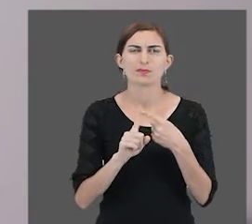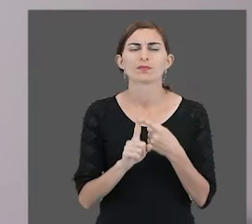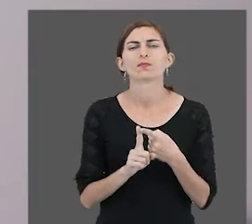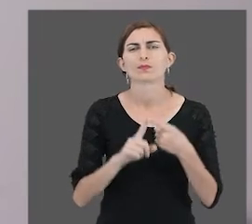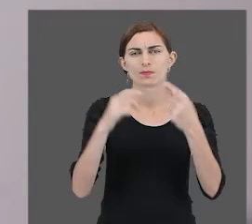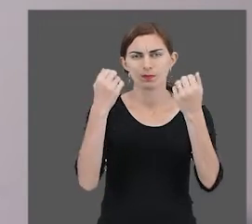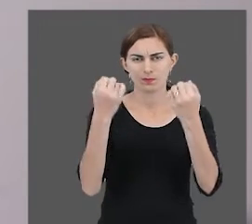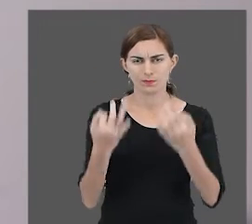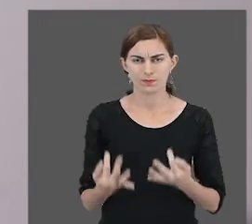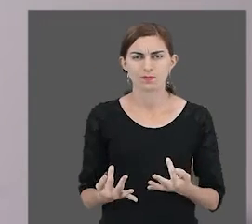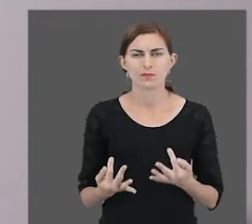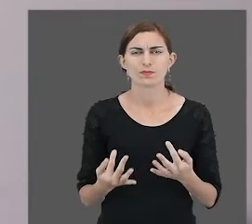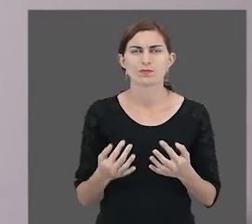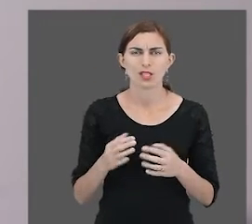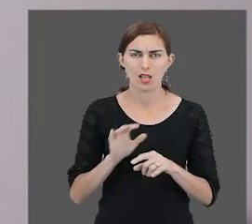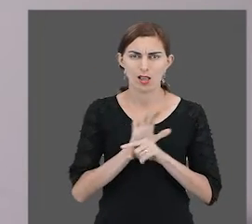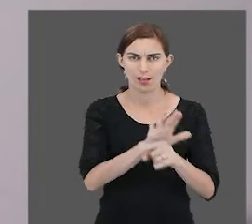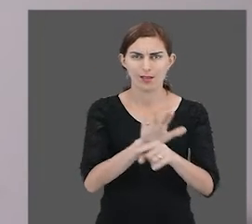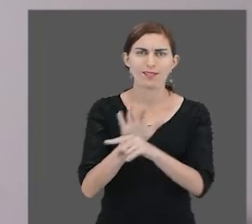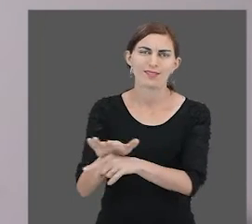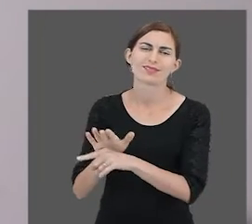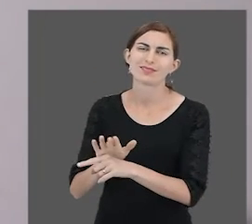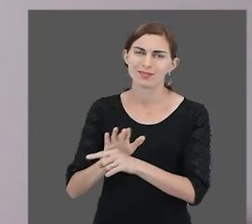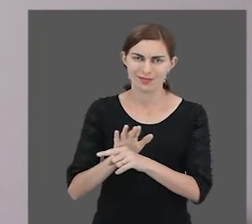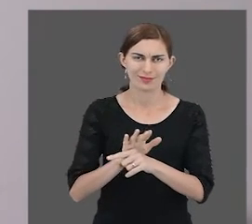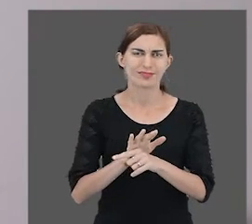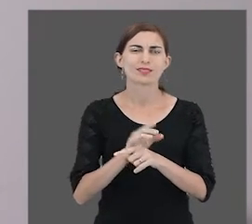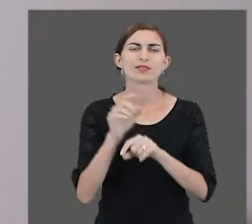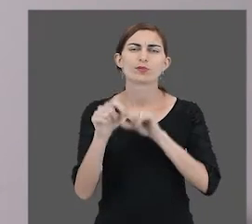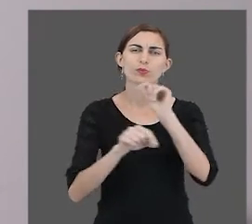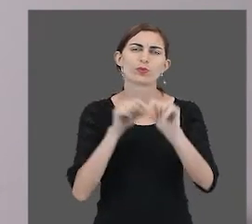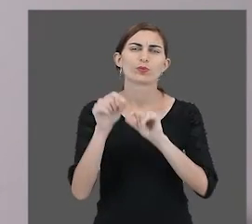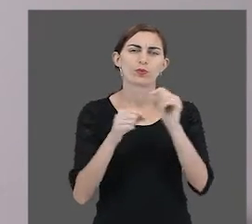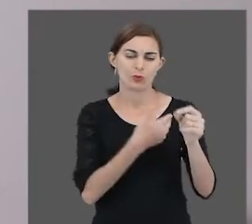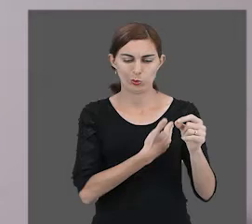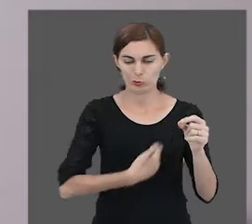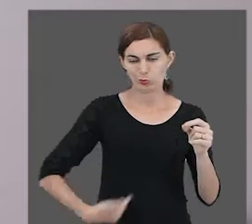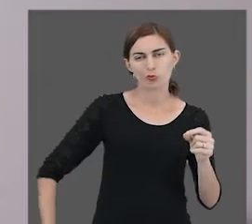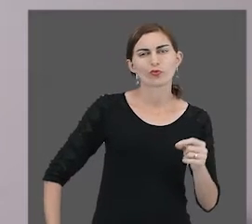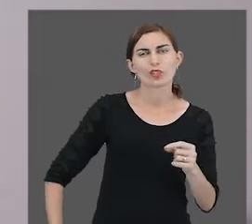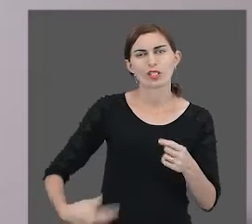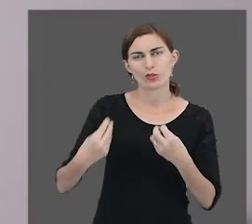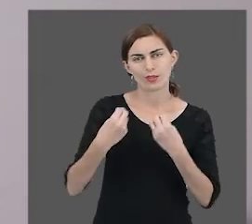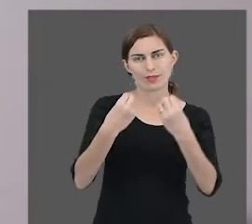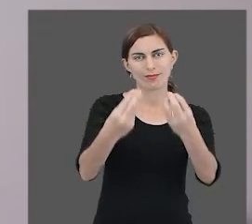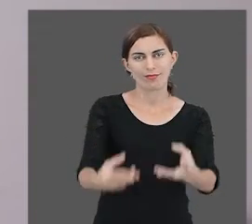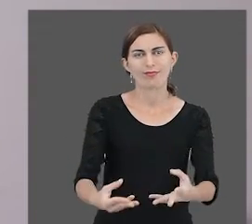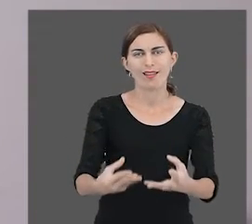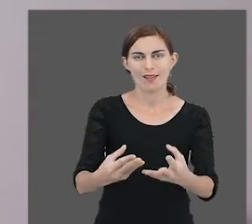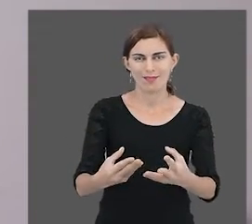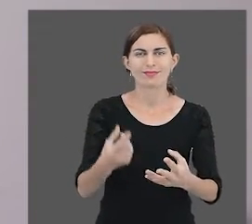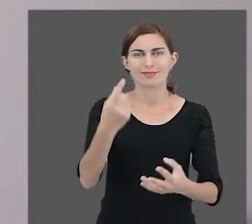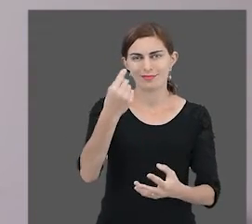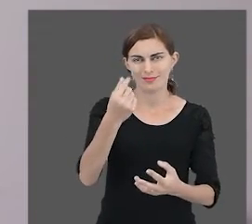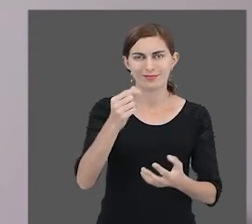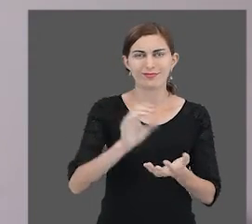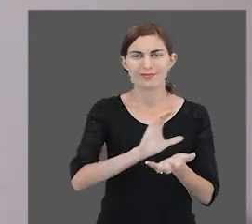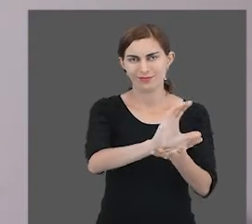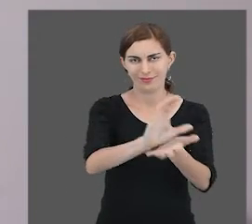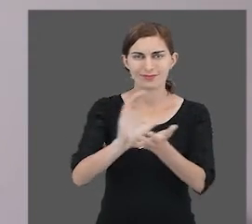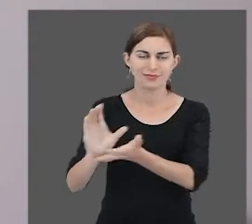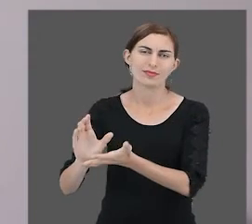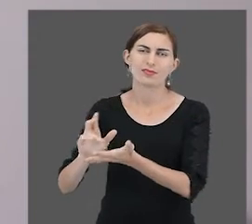momento, a gente coloca assistência direta, que é quando o governo repassa aos estados e municípios o